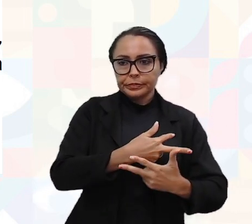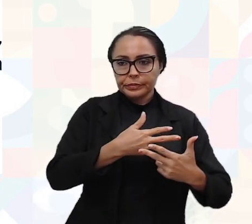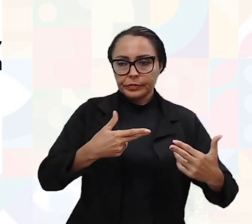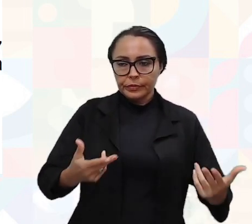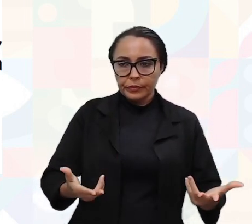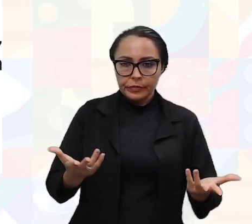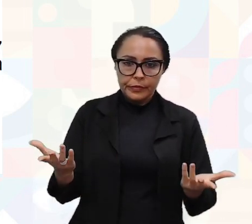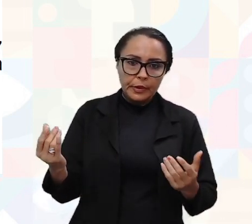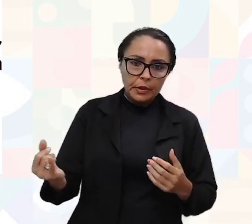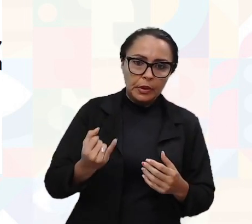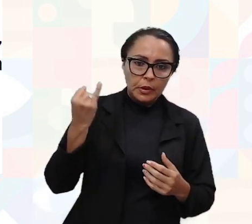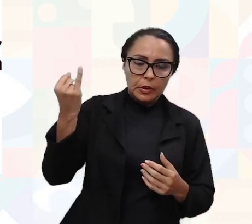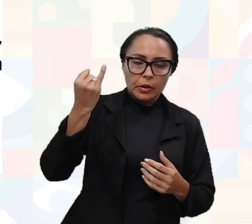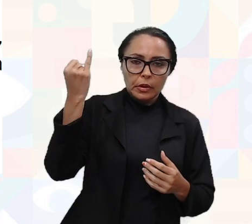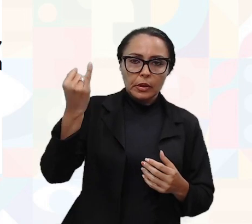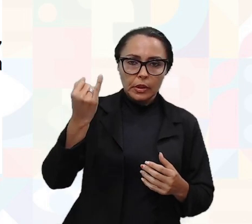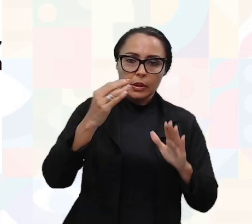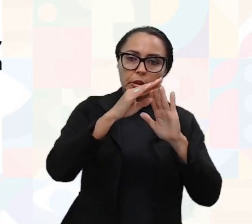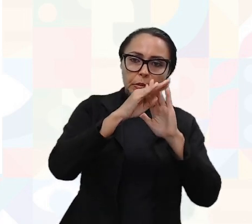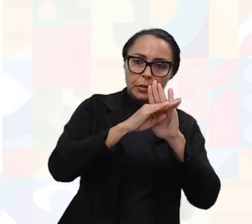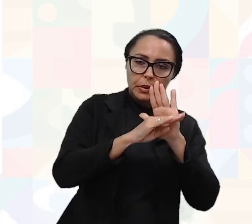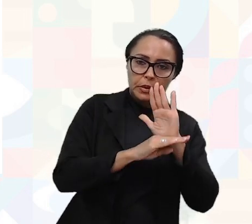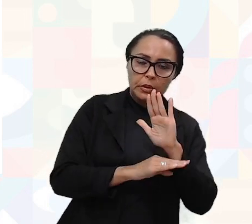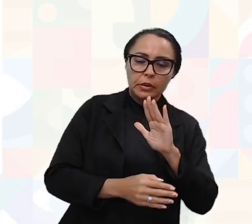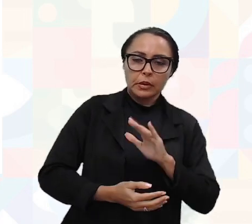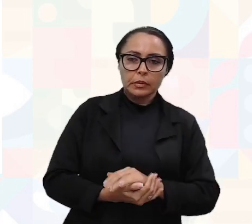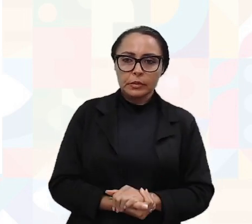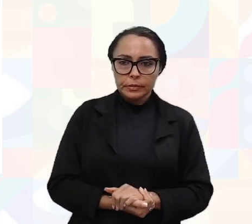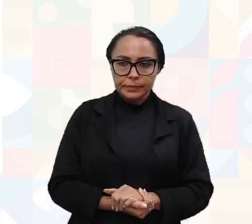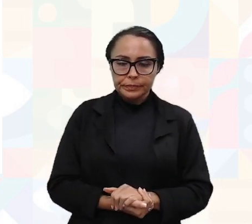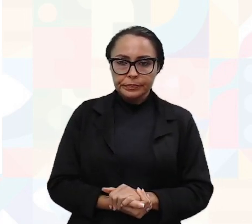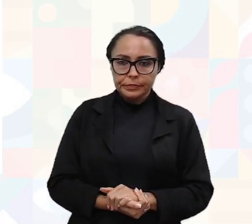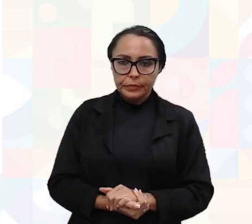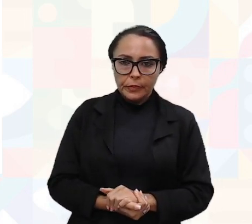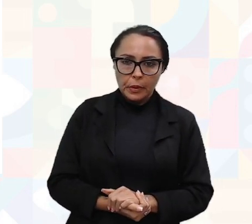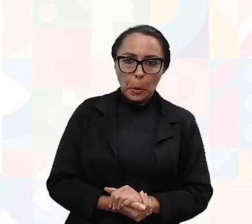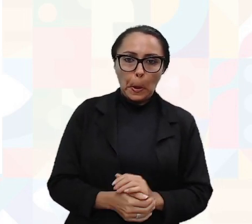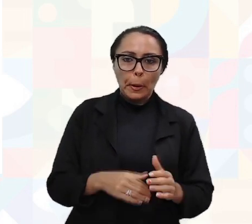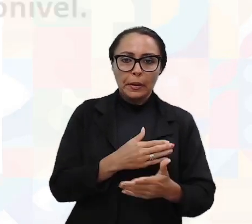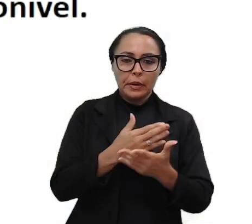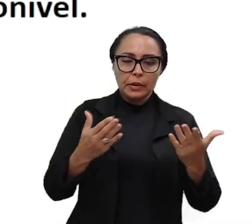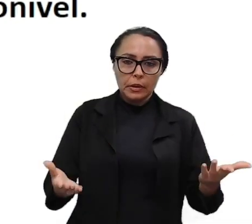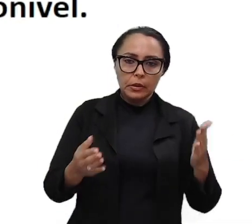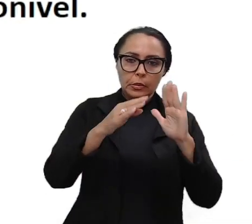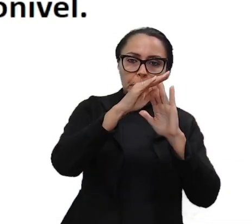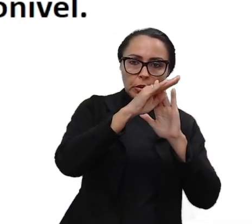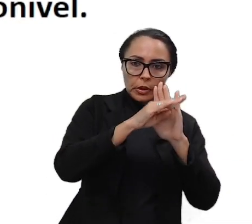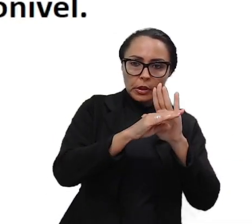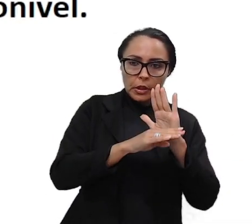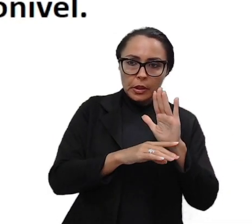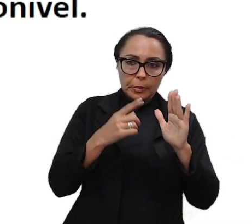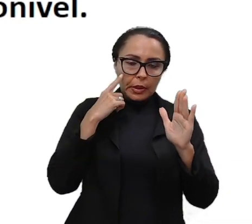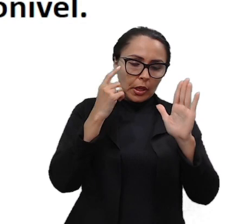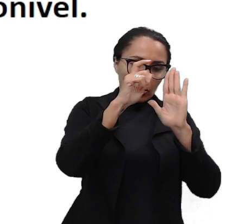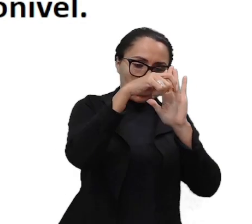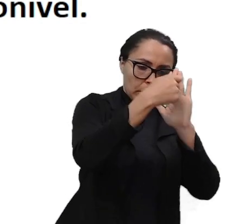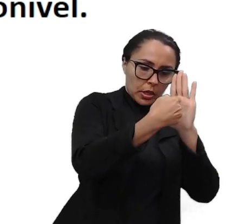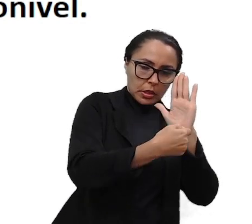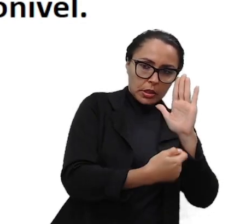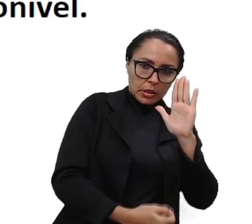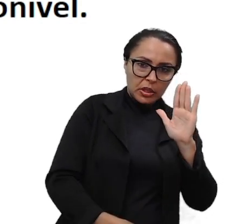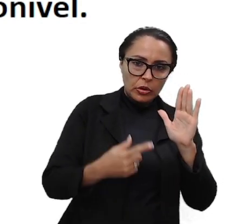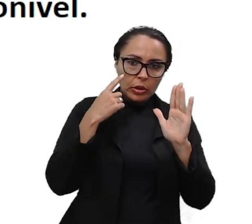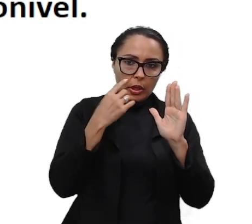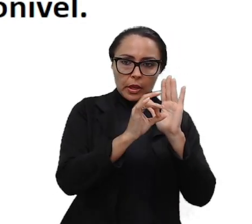capital necessário para essa produção planejada. O Programa Mestre de Produção é um registro cronológico de